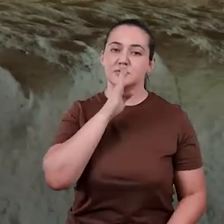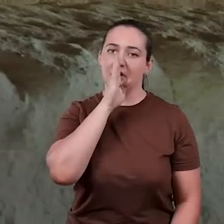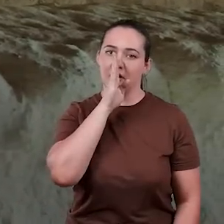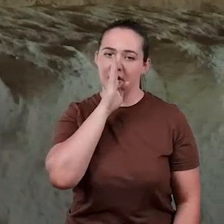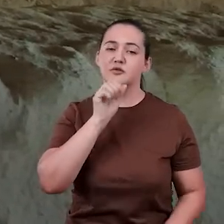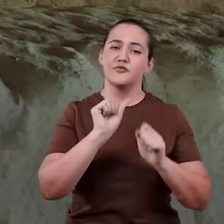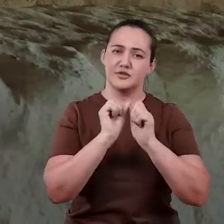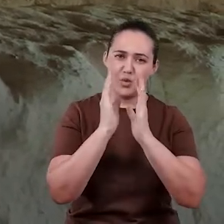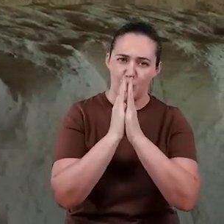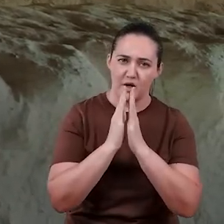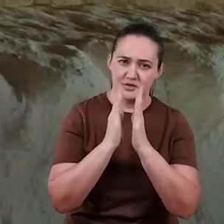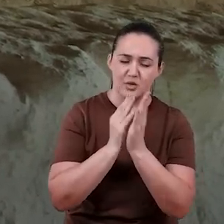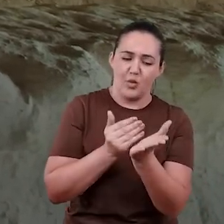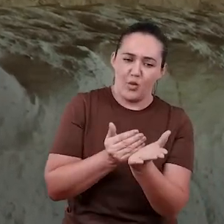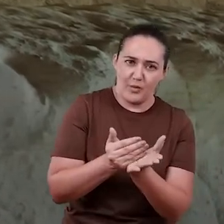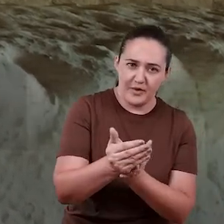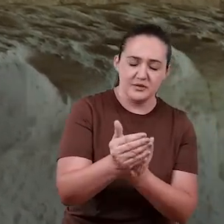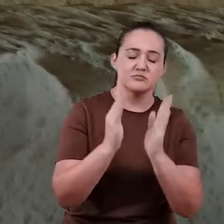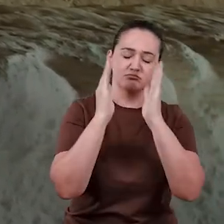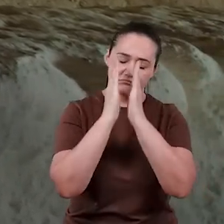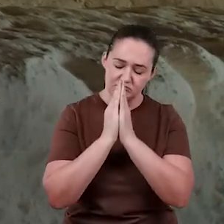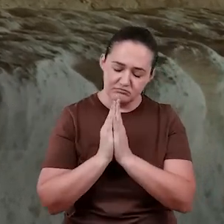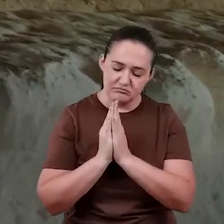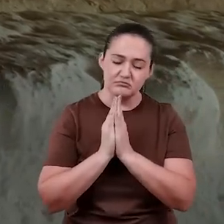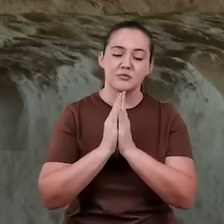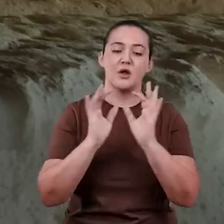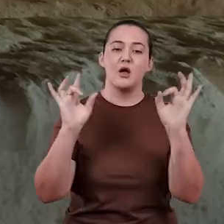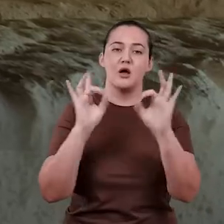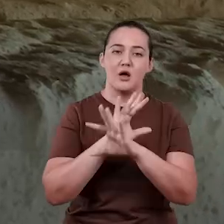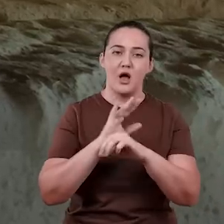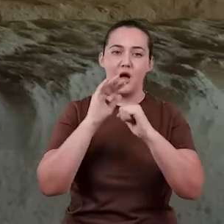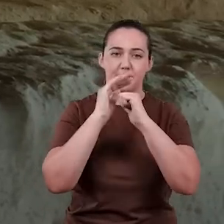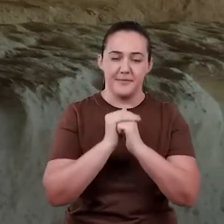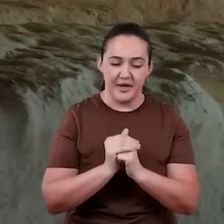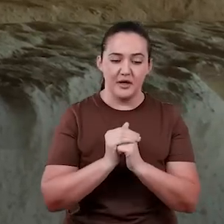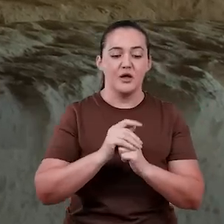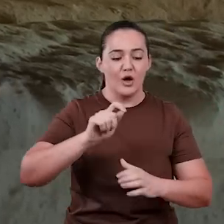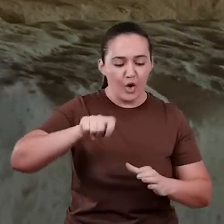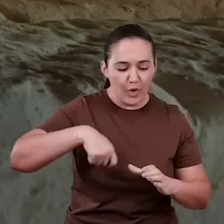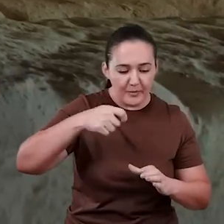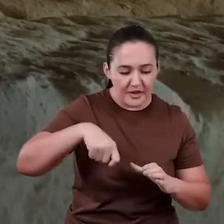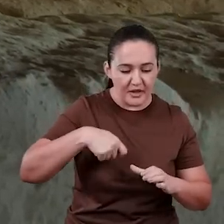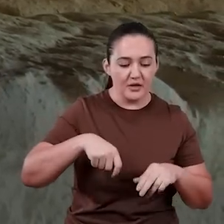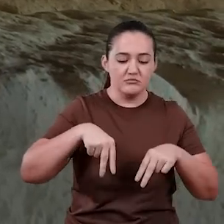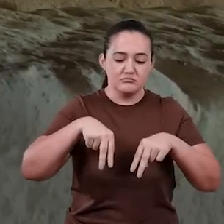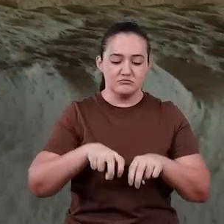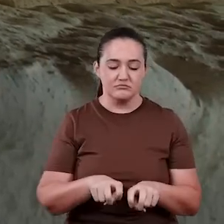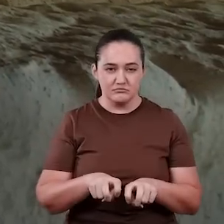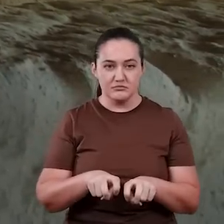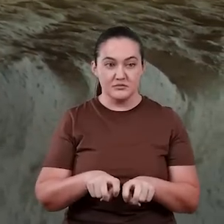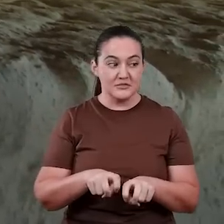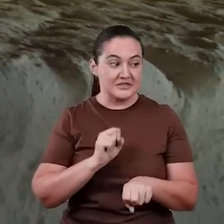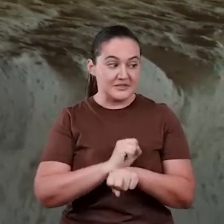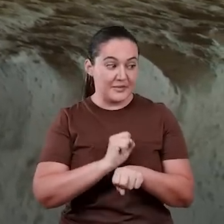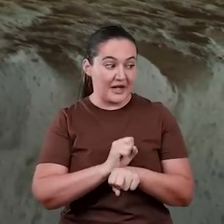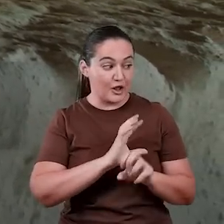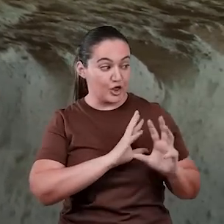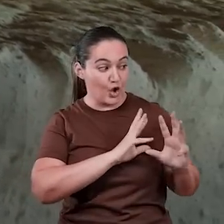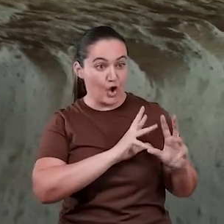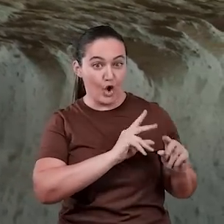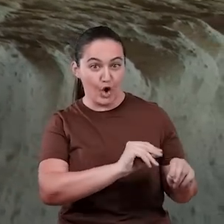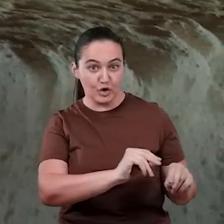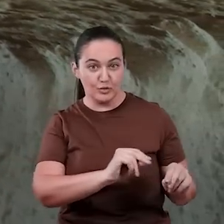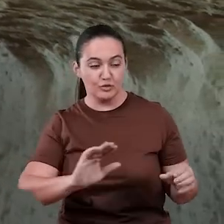uma prece inicial, é claro. Depois que comiam, aquela vida comunitária só poderiam levantar todos juntos daquele